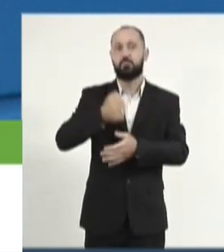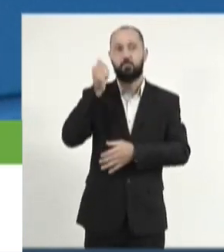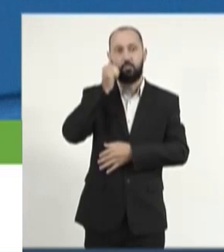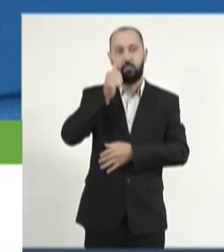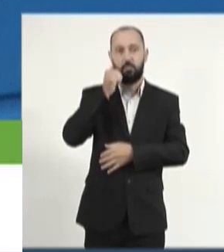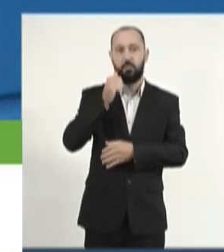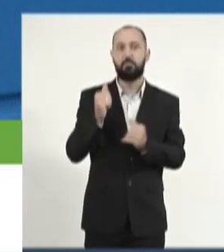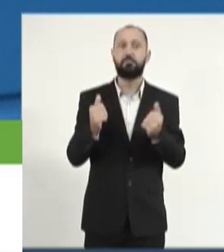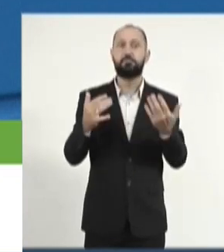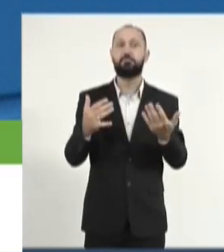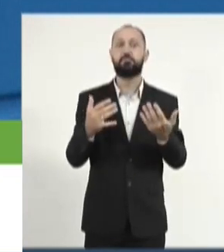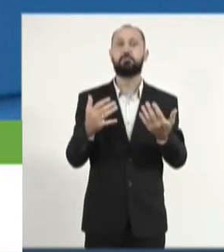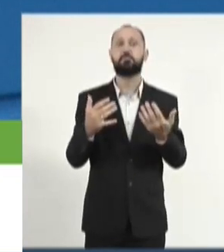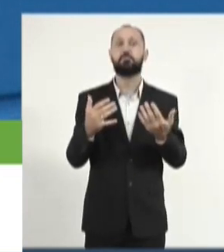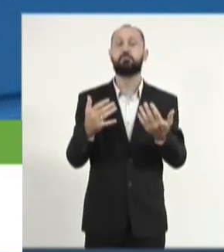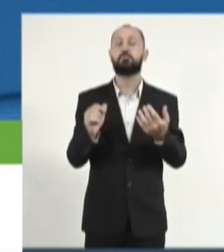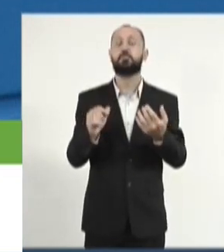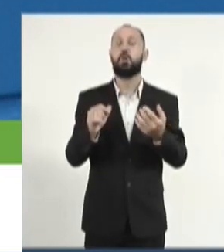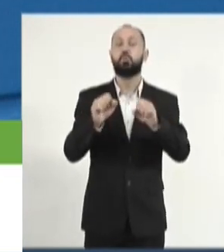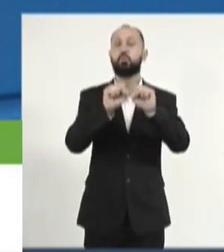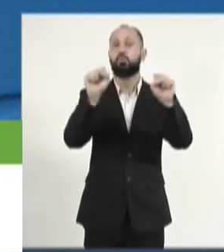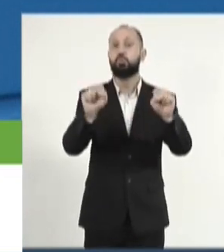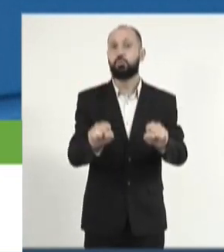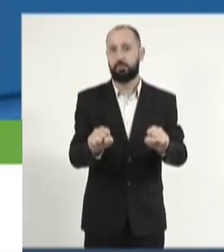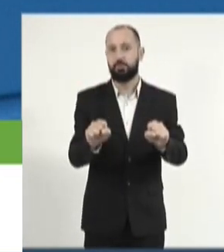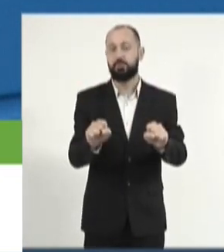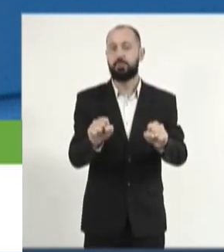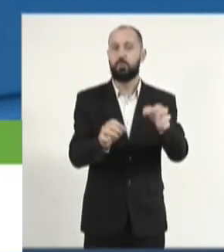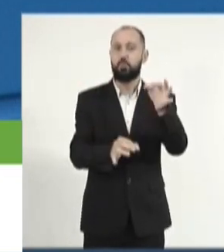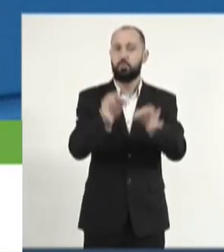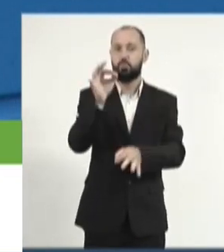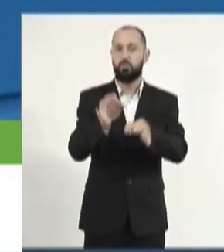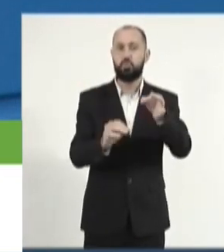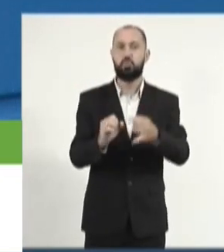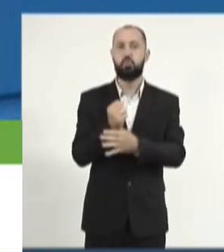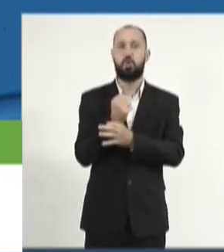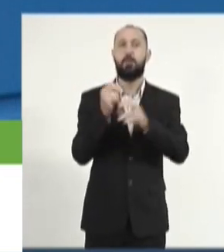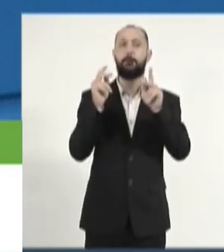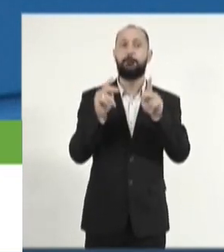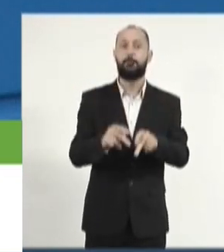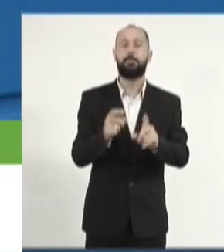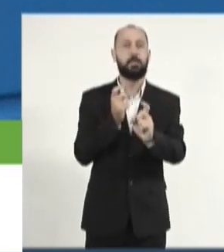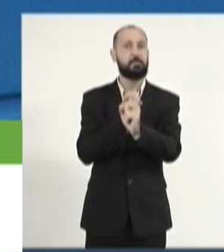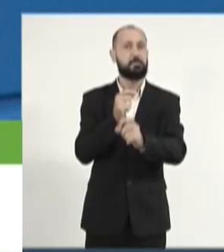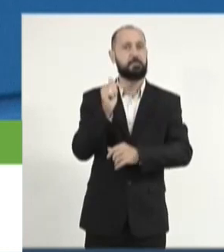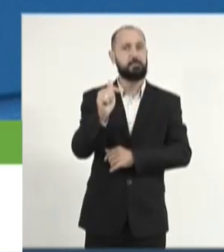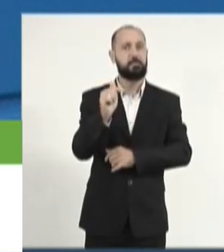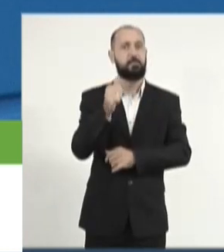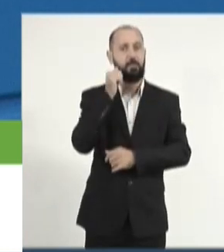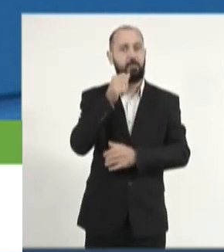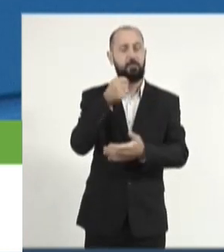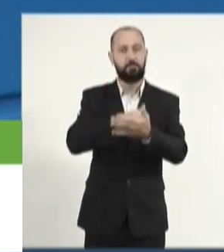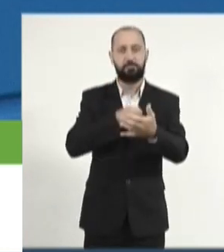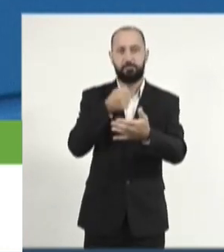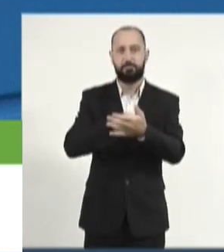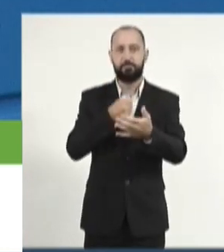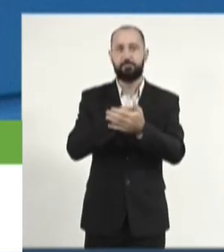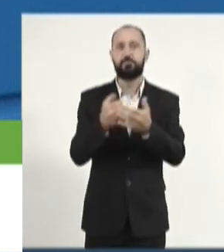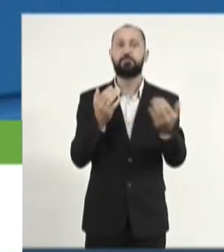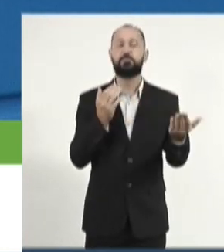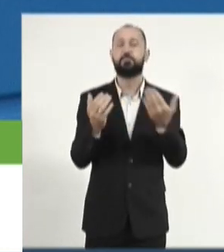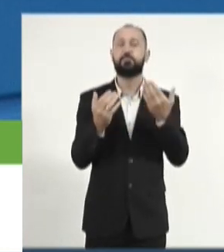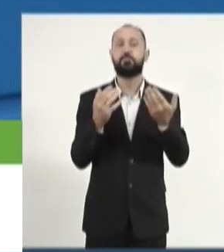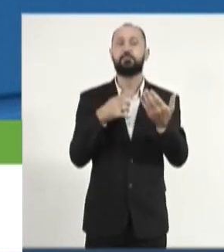mulher do campo ao sistema de justiça e de segurança pública. Inciso 7º, garantir às mulheres assistência